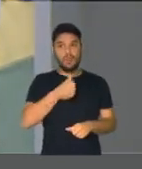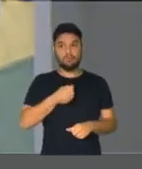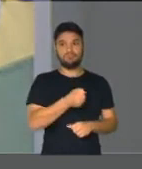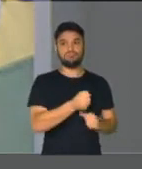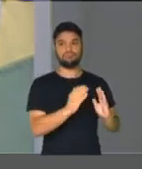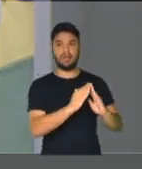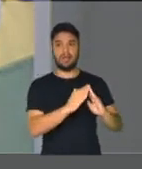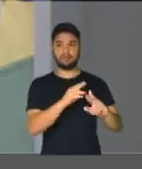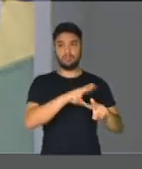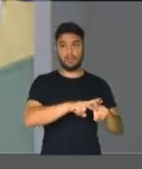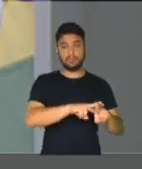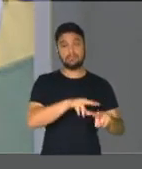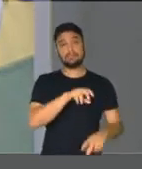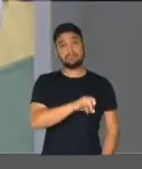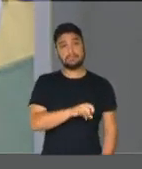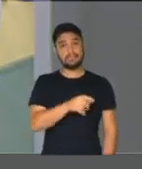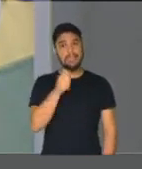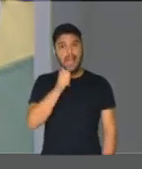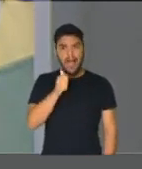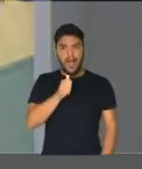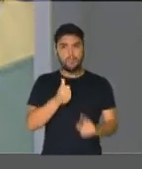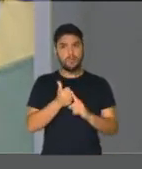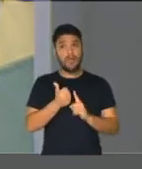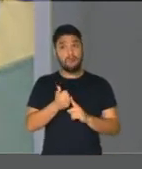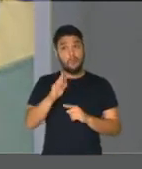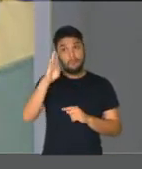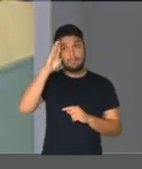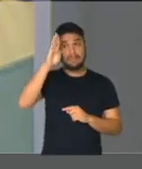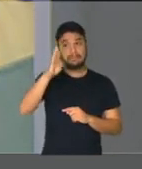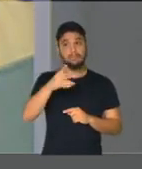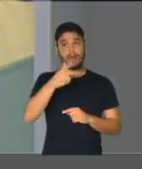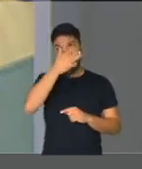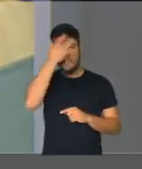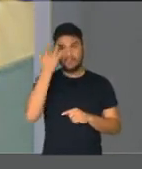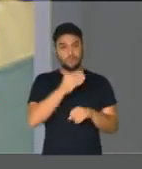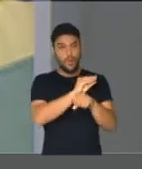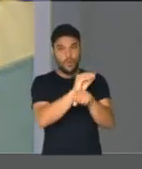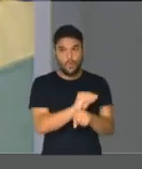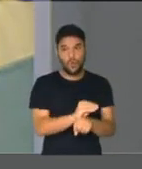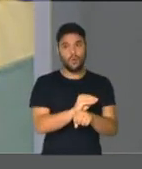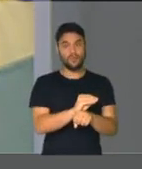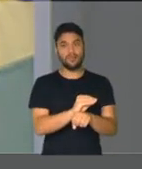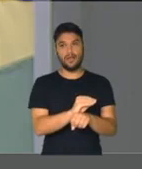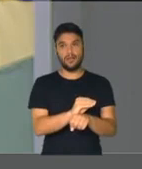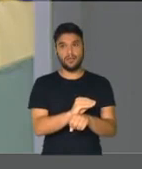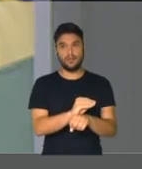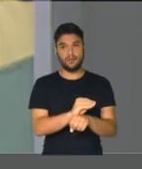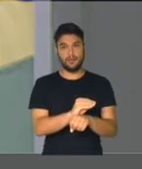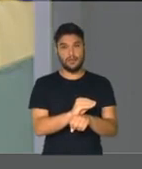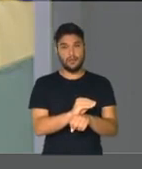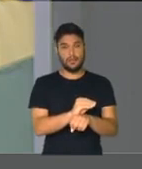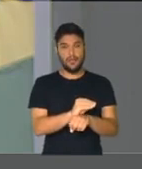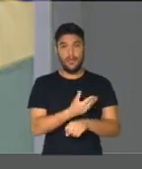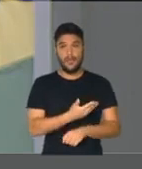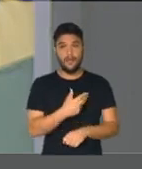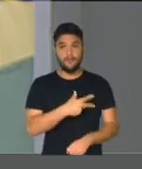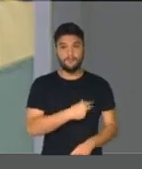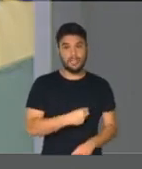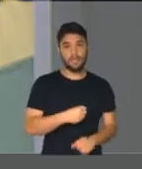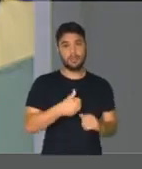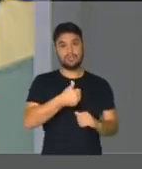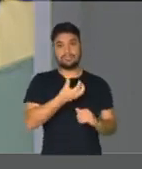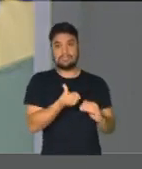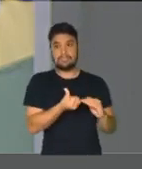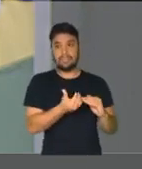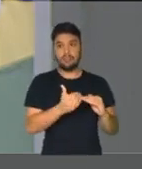for imprescindível aos cuidados especiais de pessoa menor de 6 anos